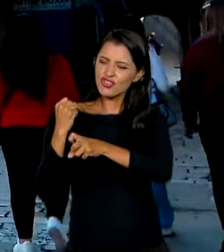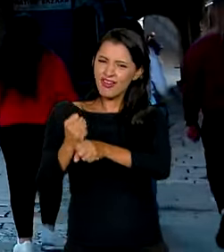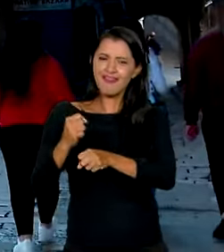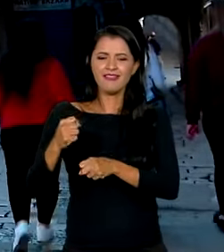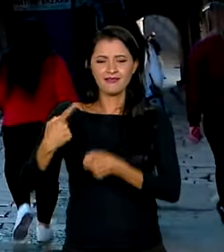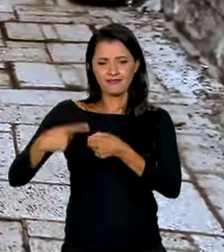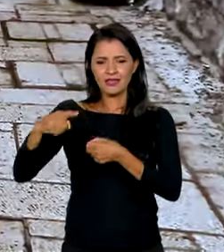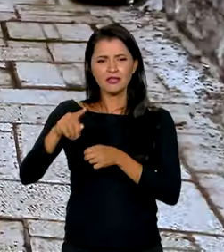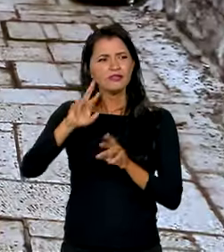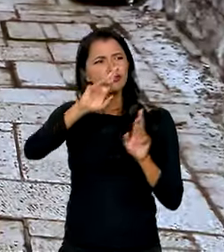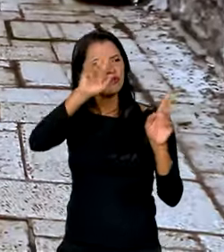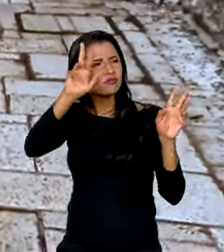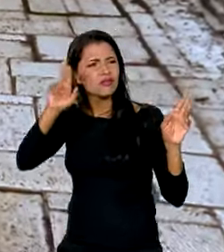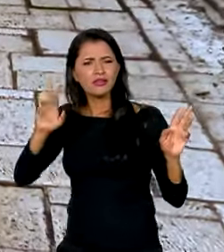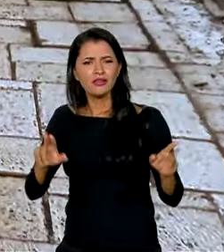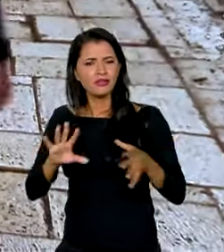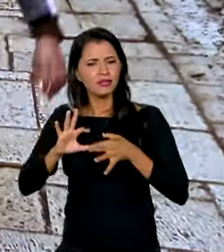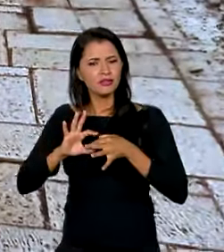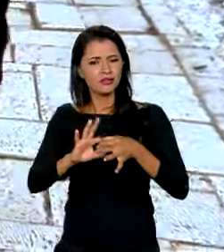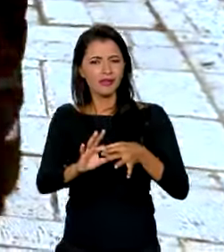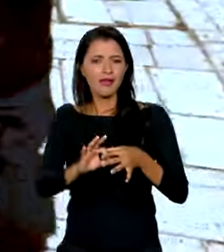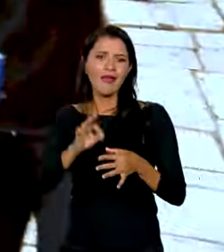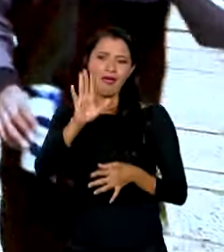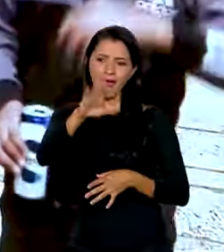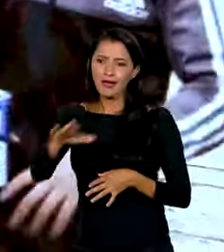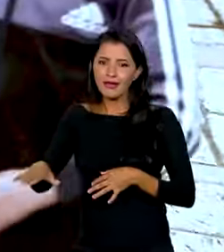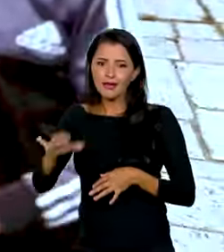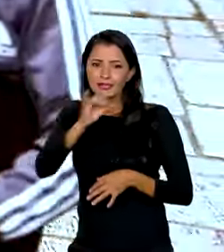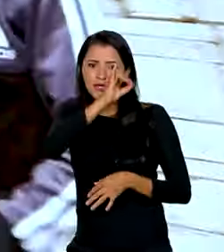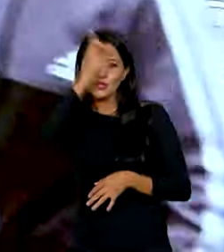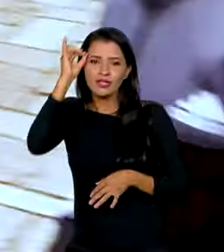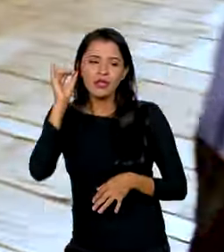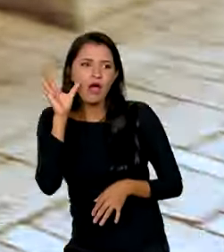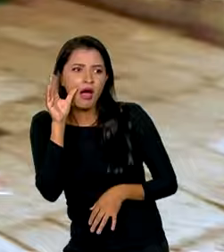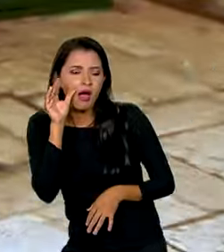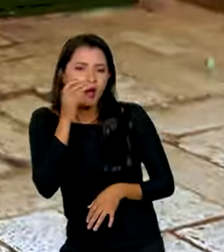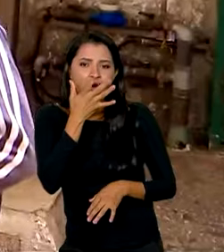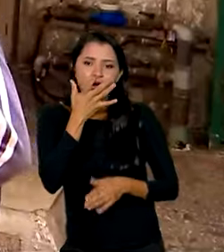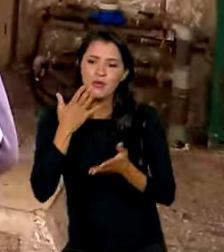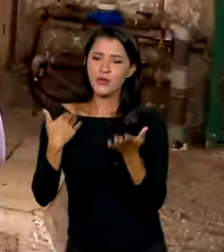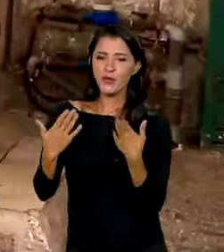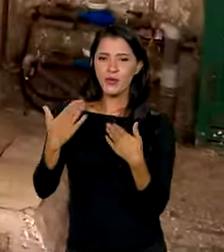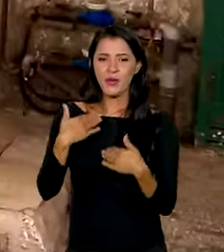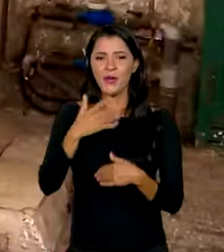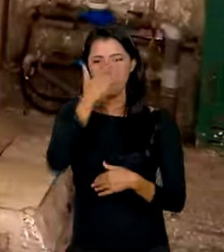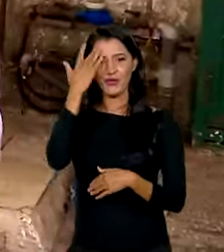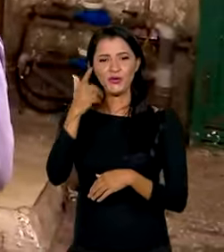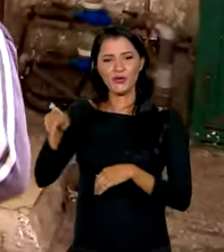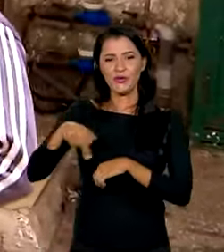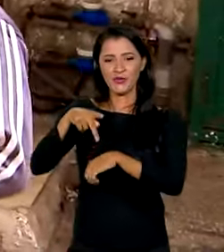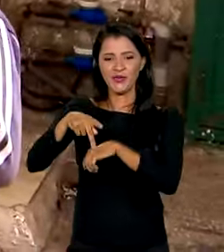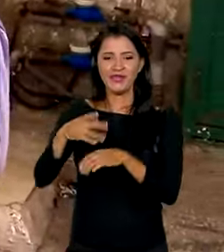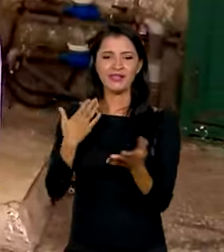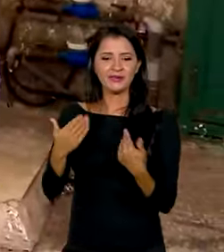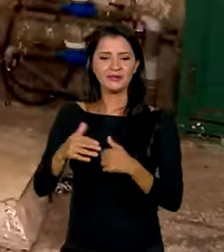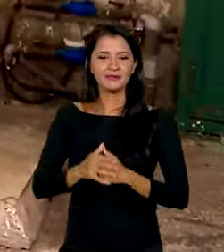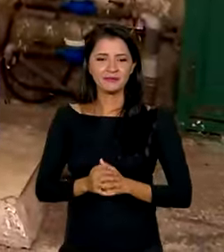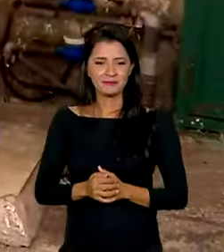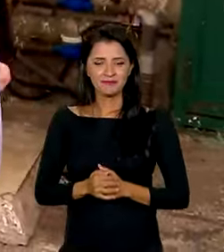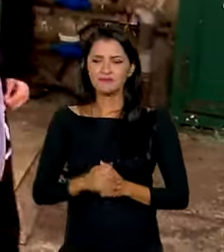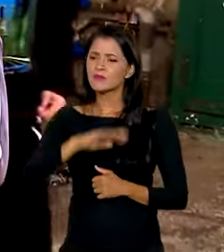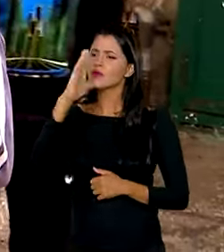muito diferente. Fora a inocência das crianças, que, curiosas, gostam de conversar com os estrangeiros. We are from